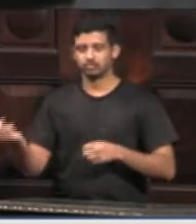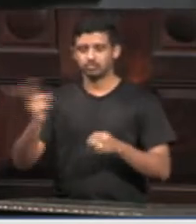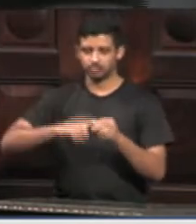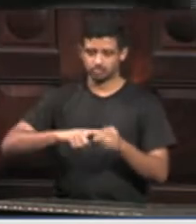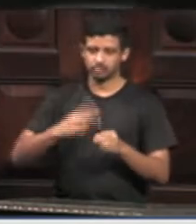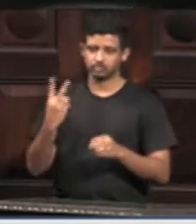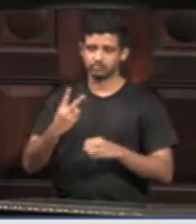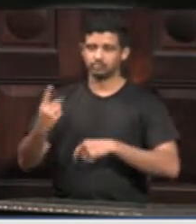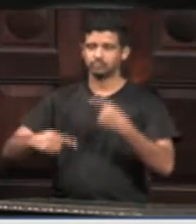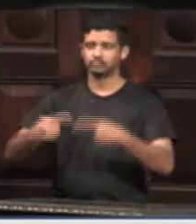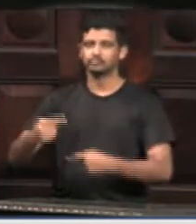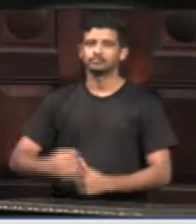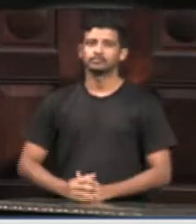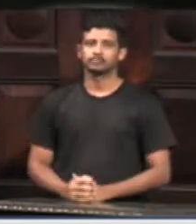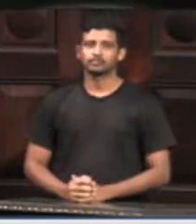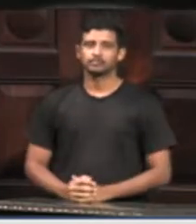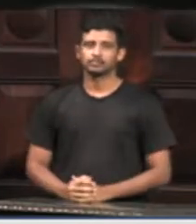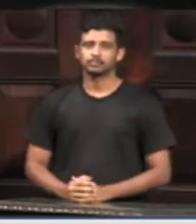segunda discussão.